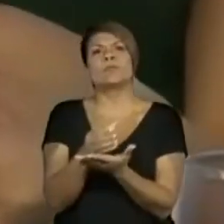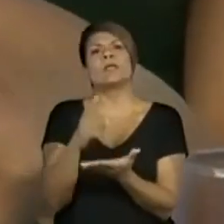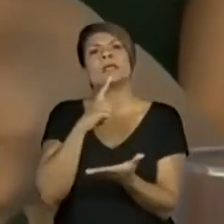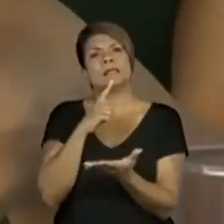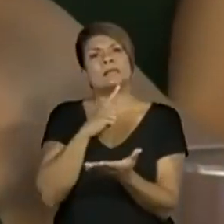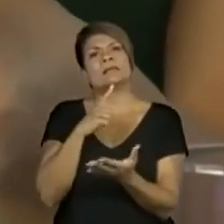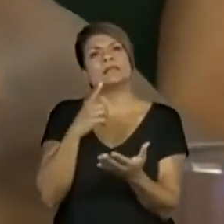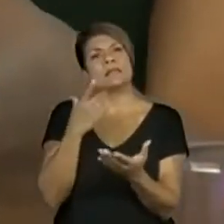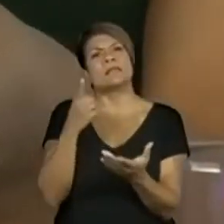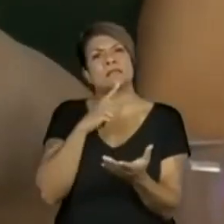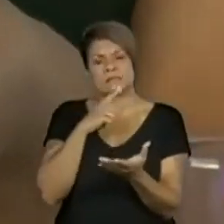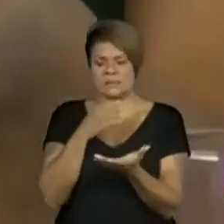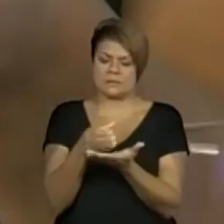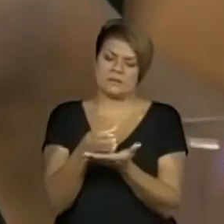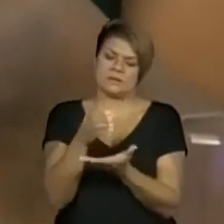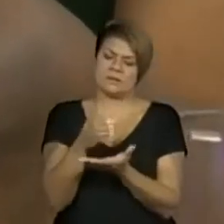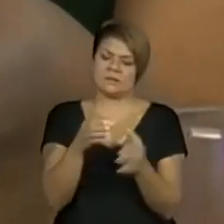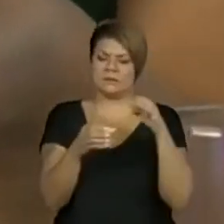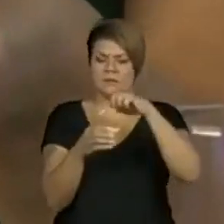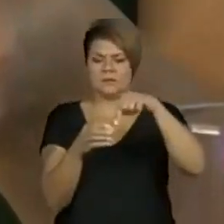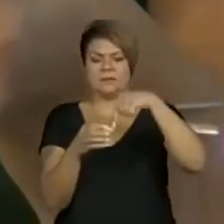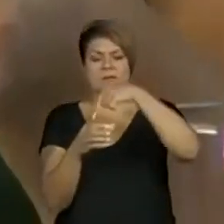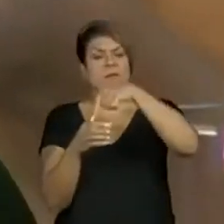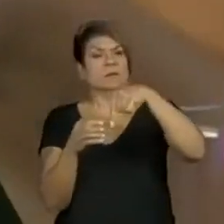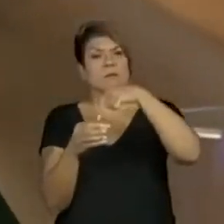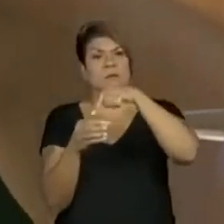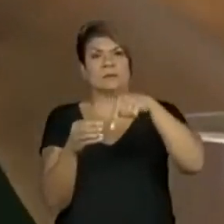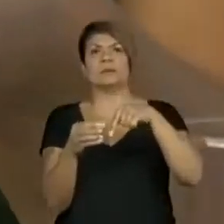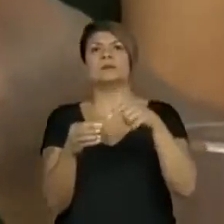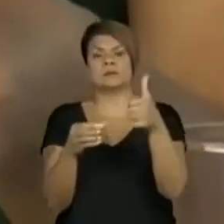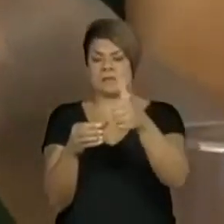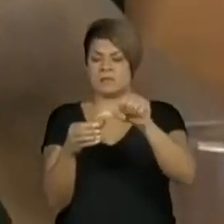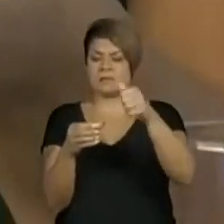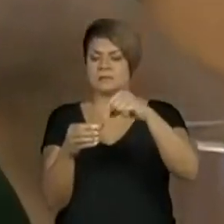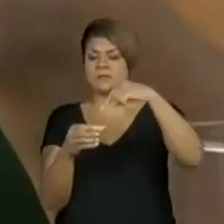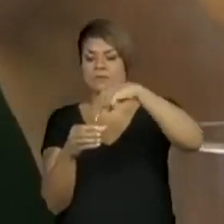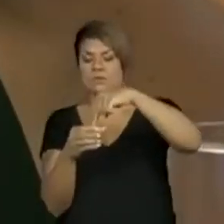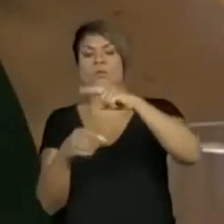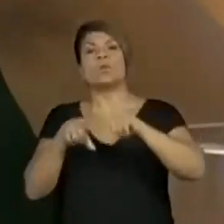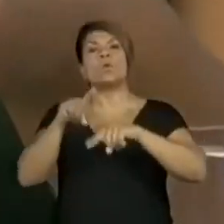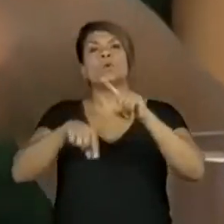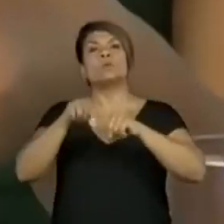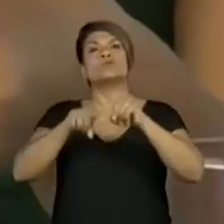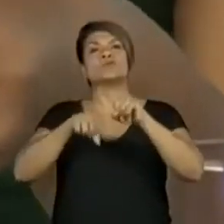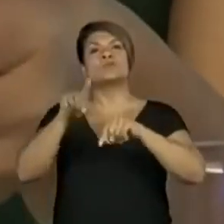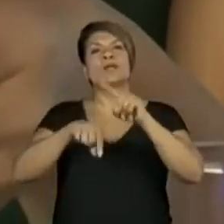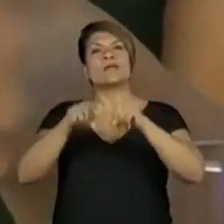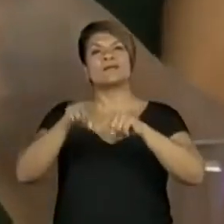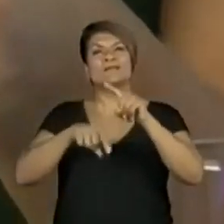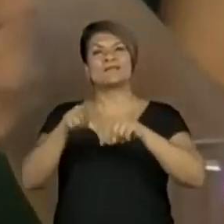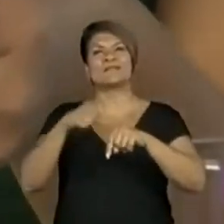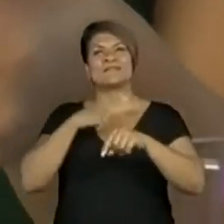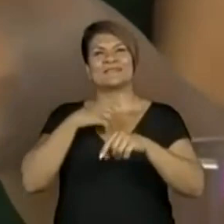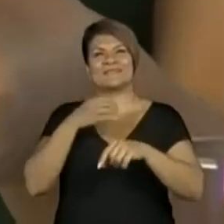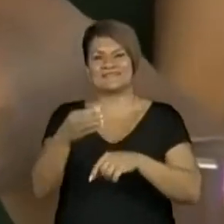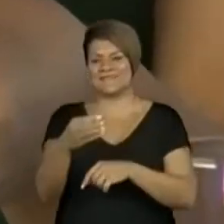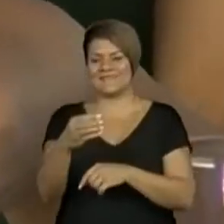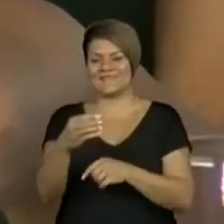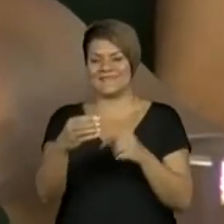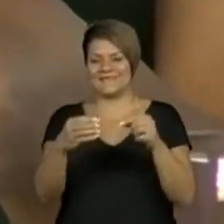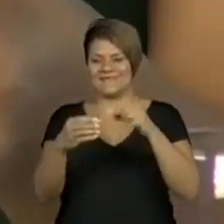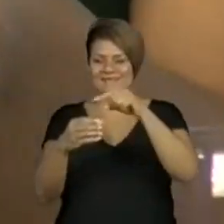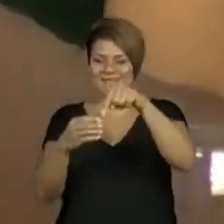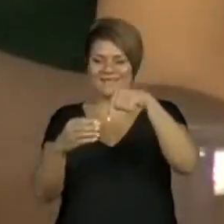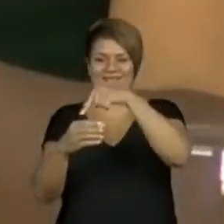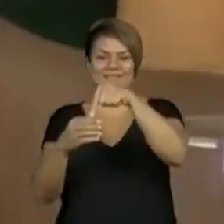ele aberto a gente analisando o objeto eu eu olho para o material Eu também olho para o formato então em